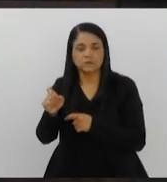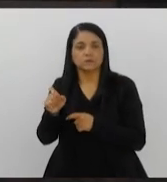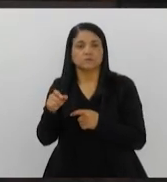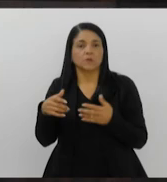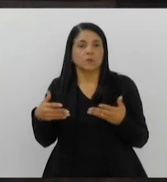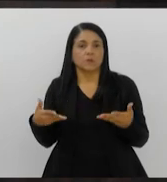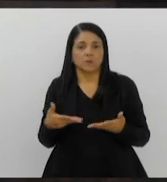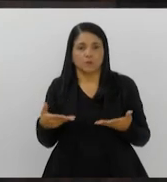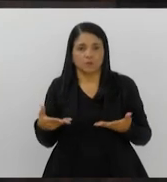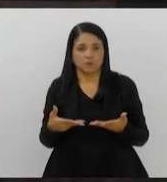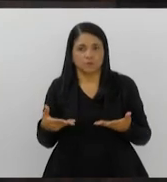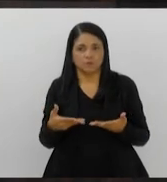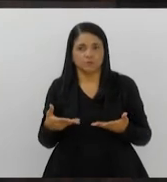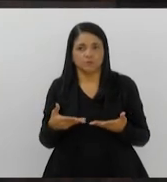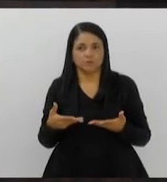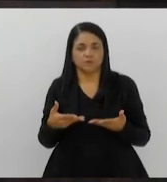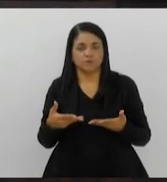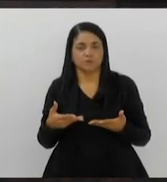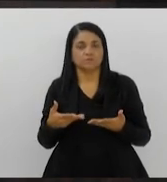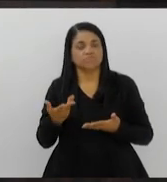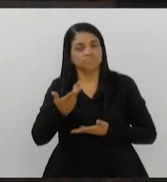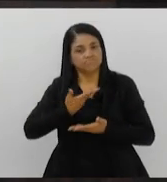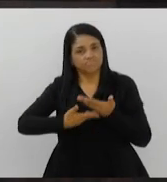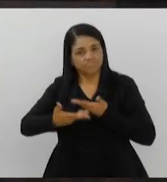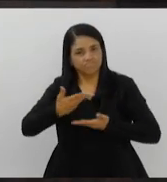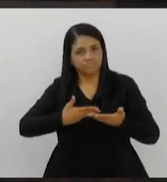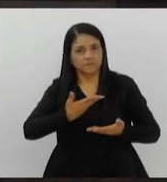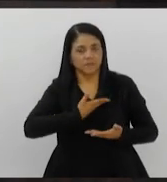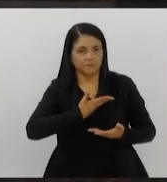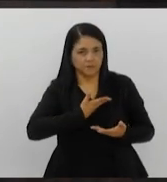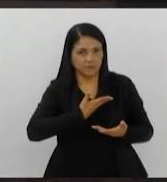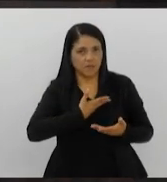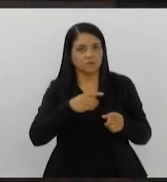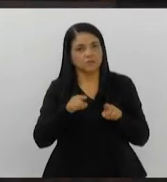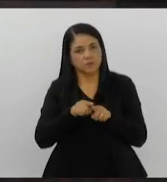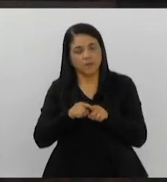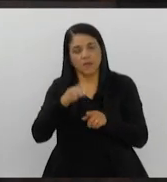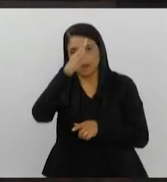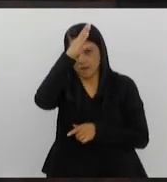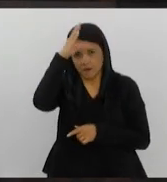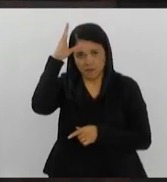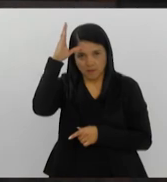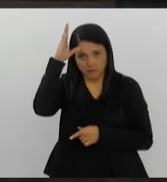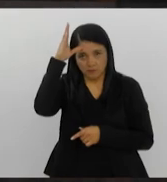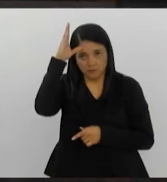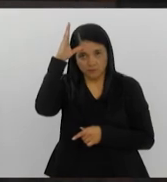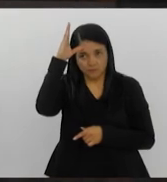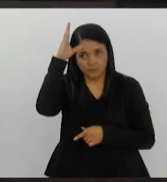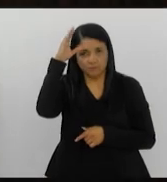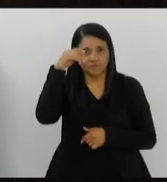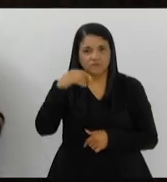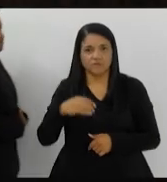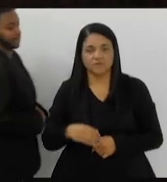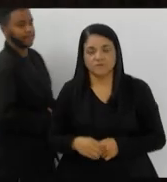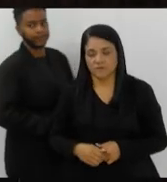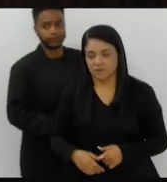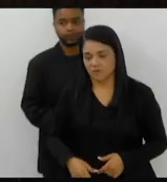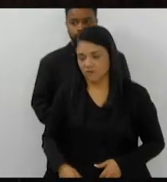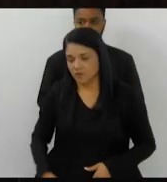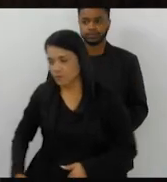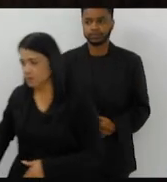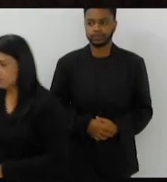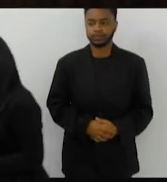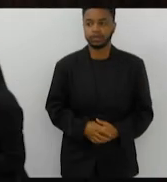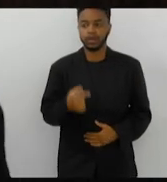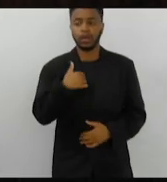hoje estão no seu rol de amizade e também no seu rol de cliente eu vejo pessoas